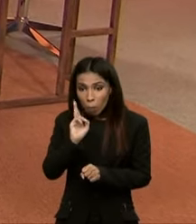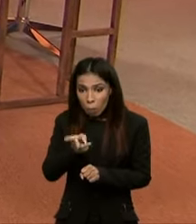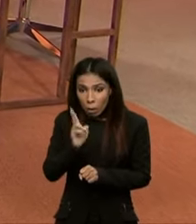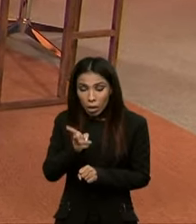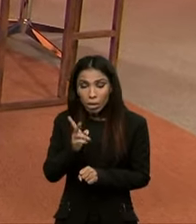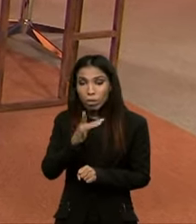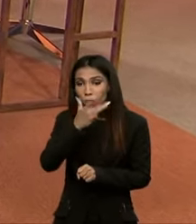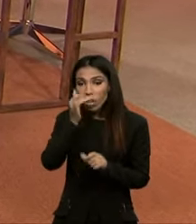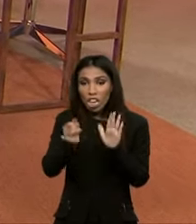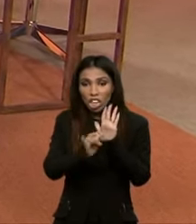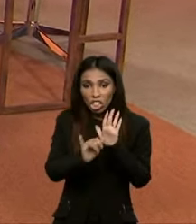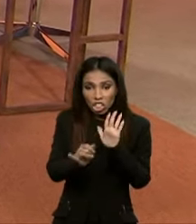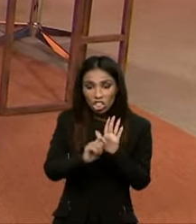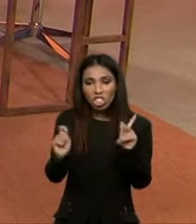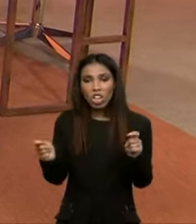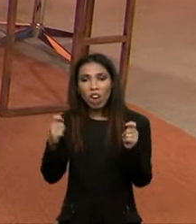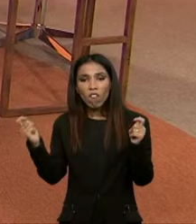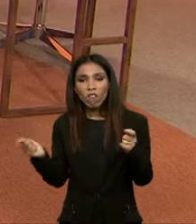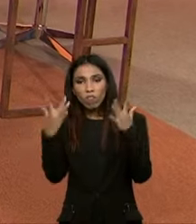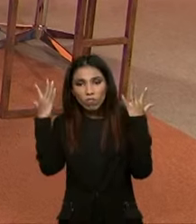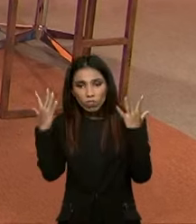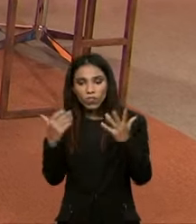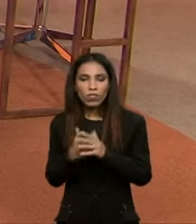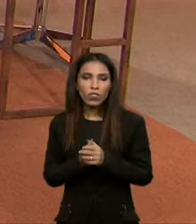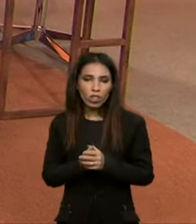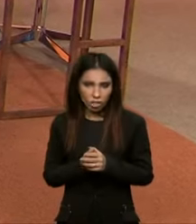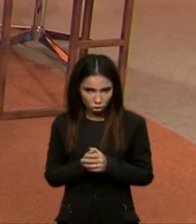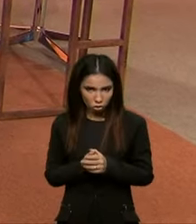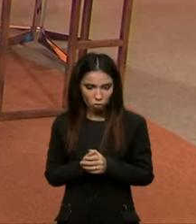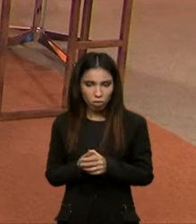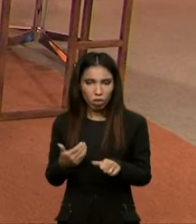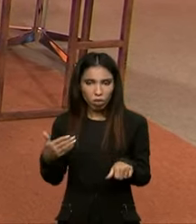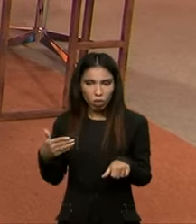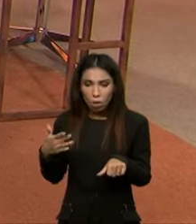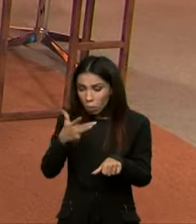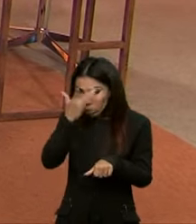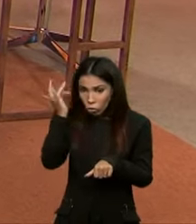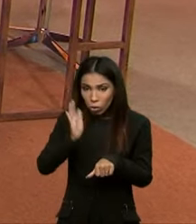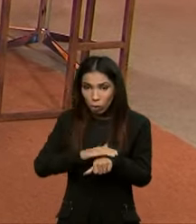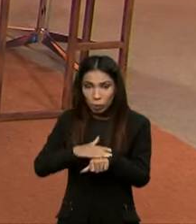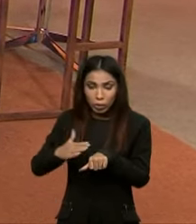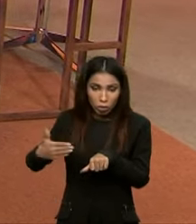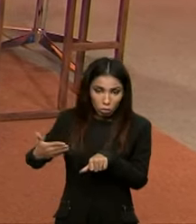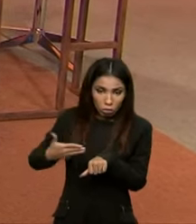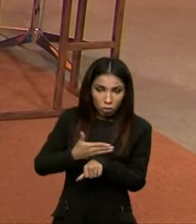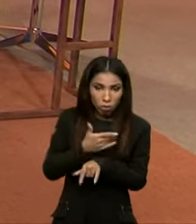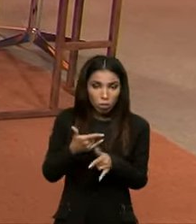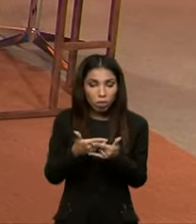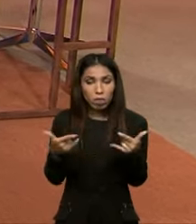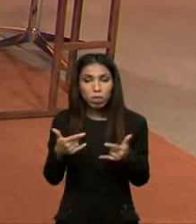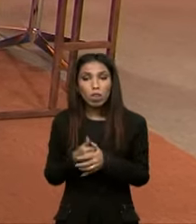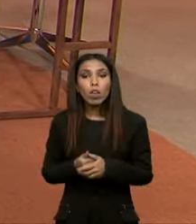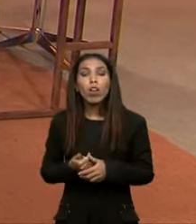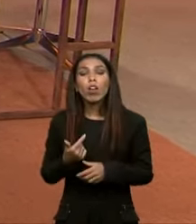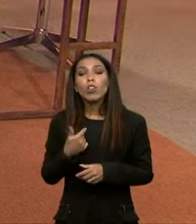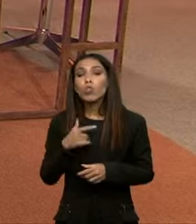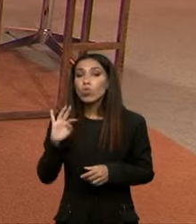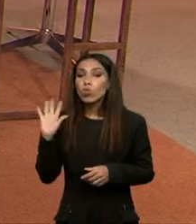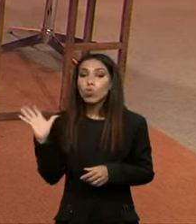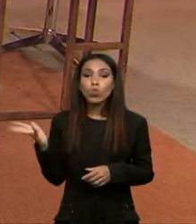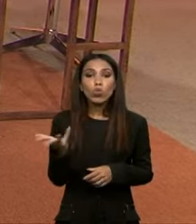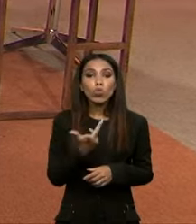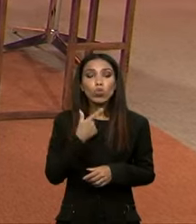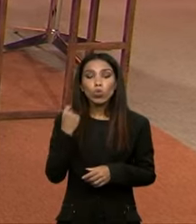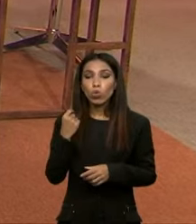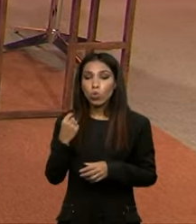procurando editais, procurando festivais, e numa relação onde eu fiz um all-in. Eu coloquei tudo o que eu